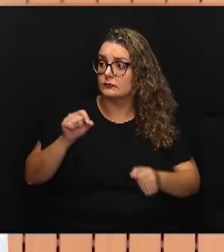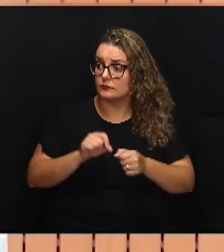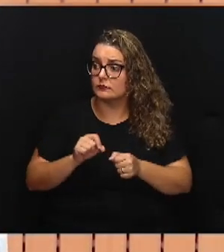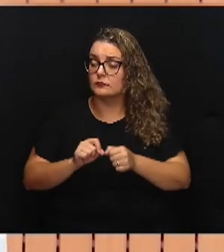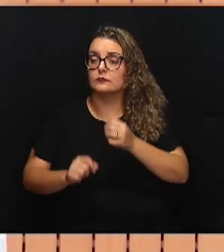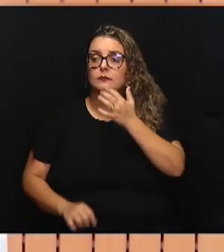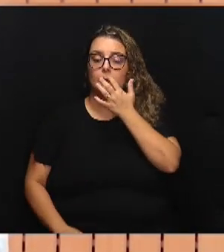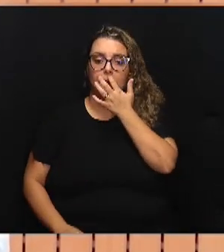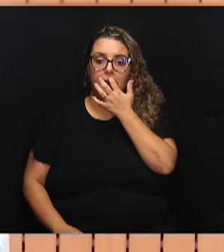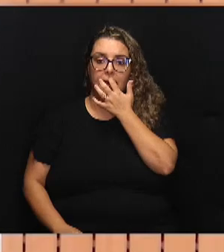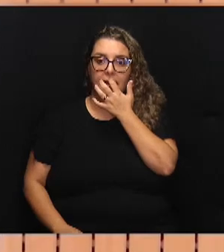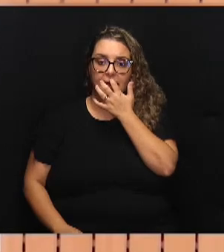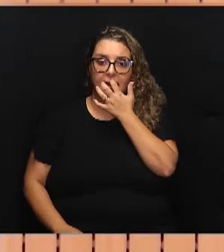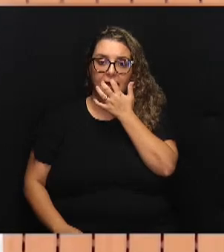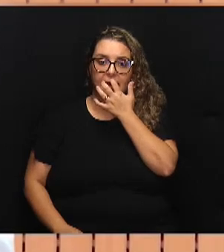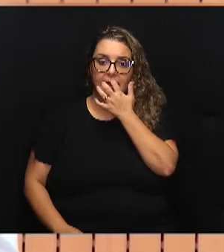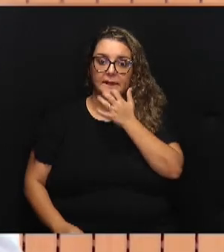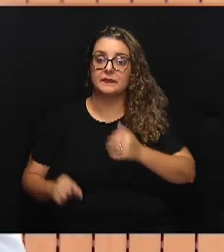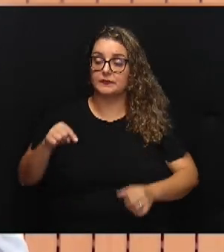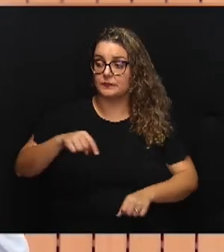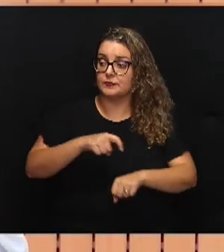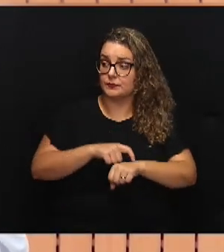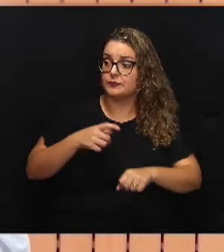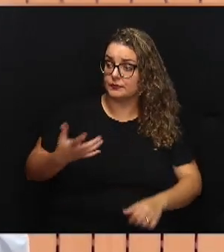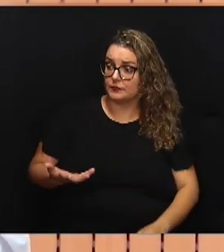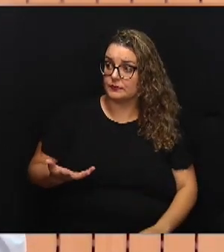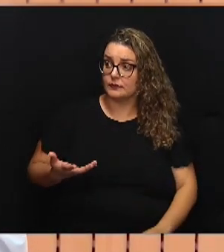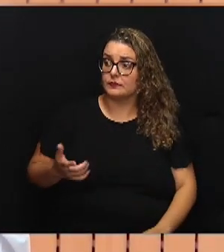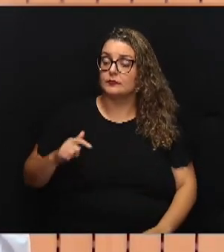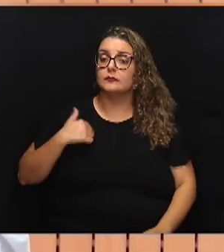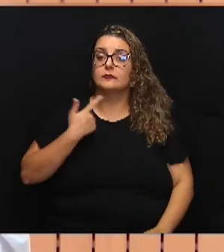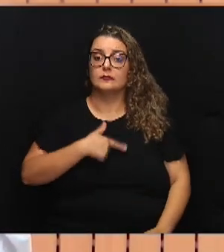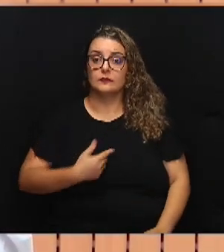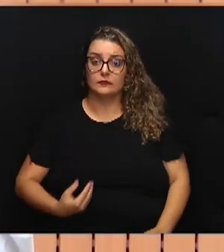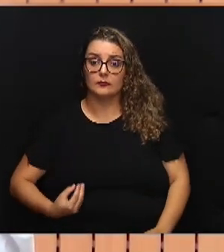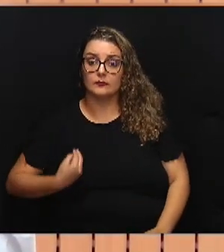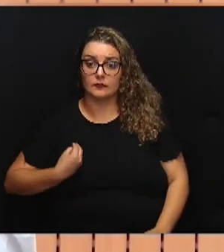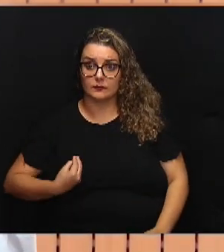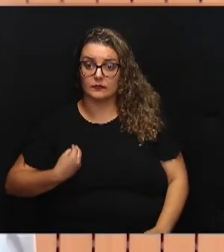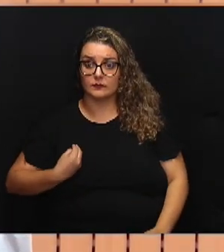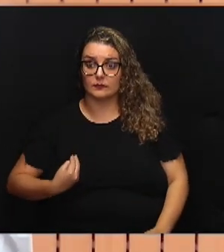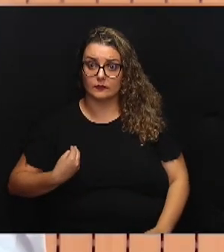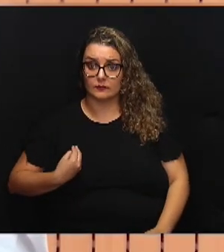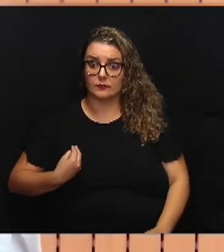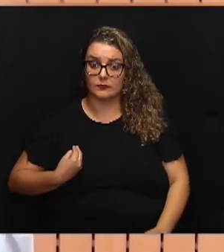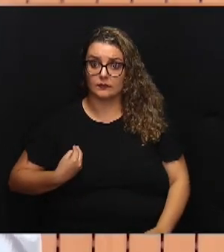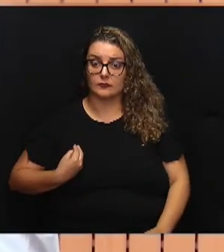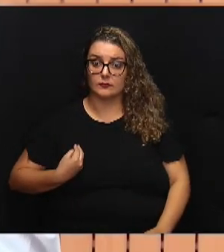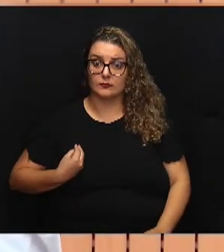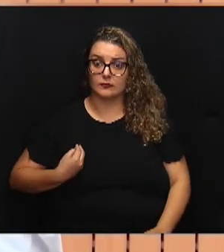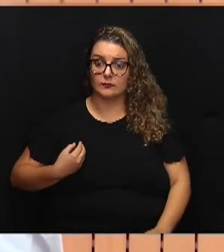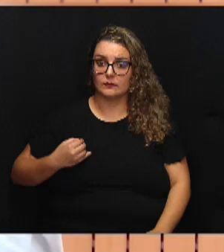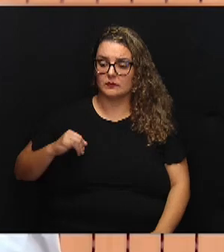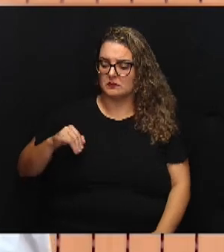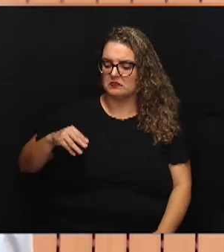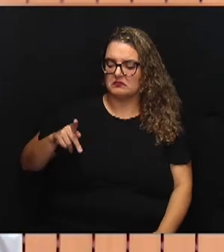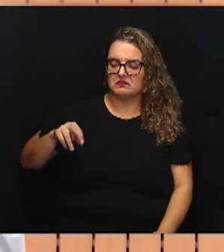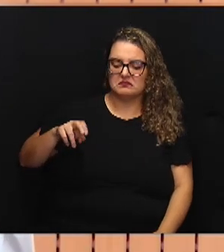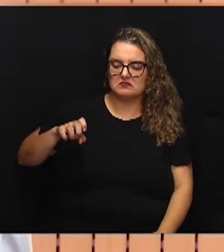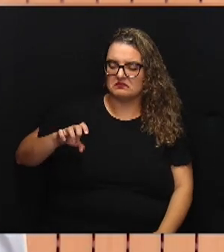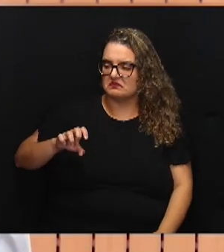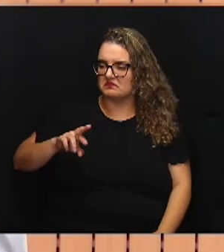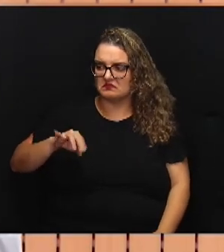né? Nesse período em que nós vivemos o império do ódio,